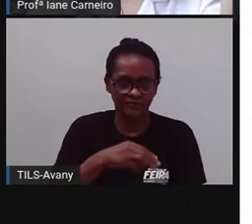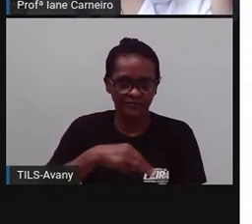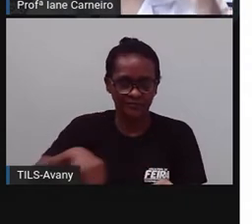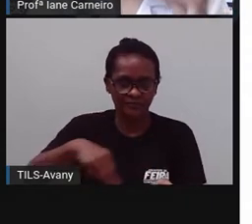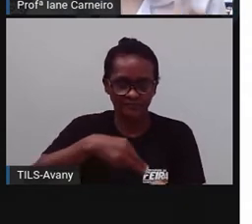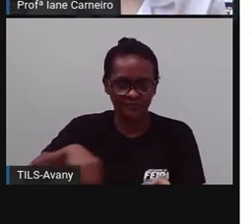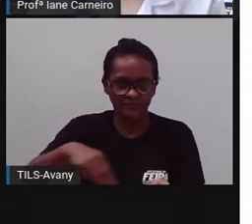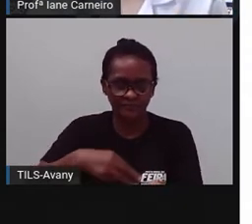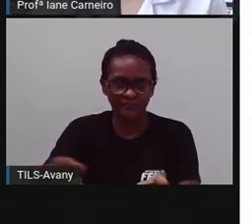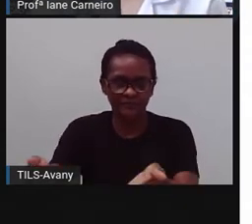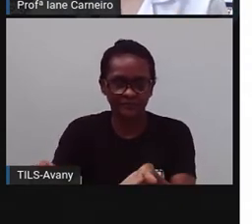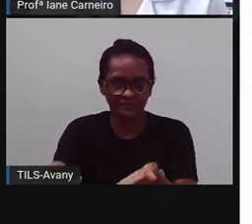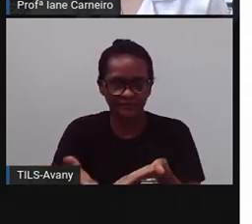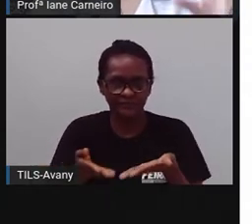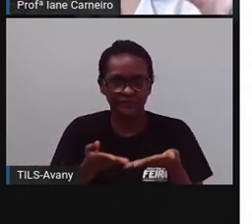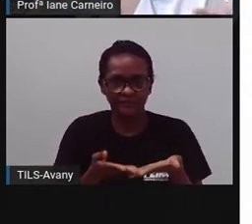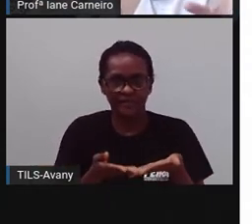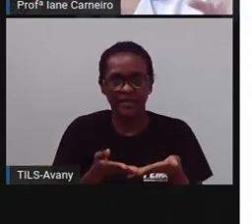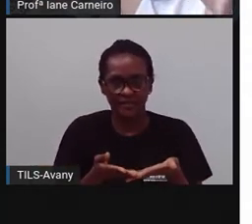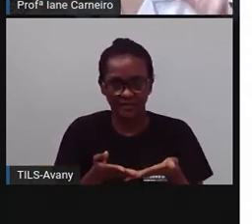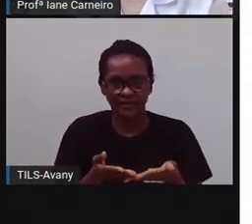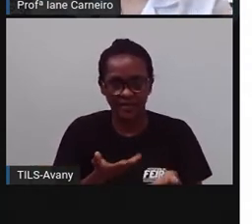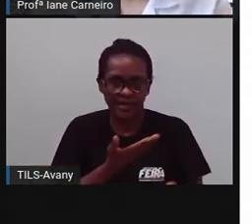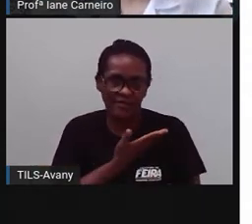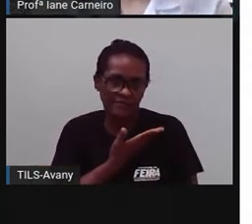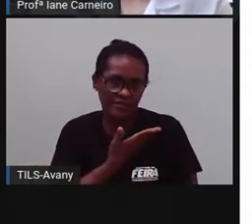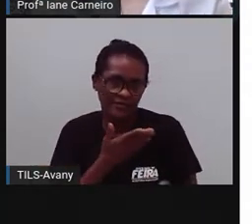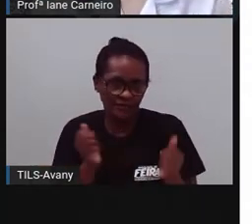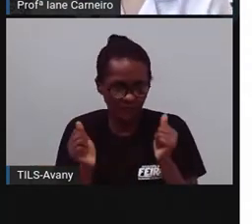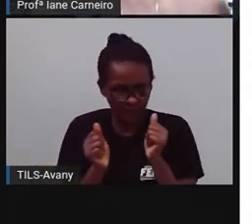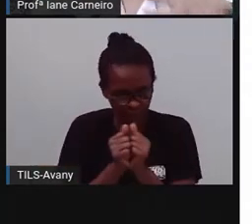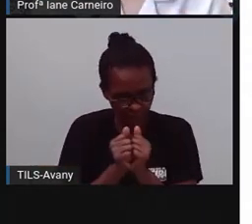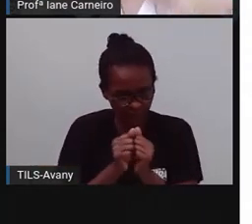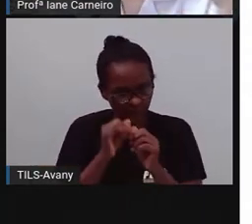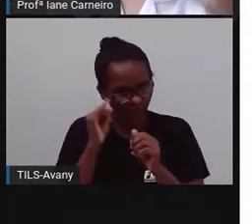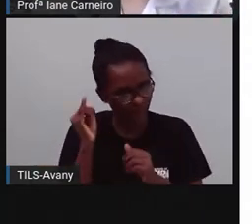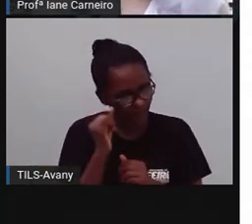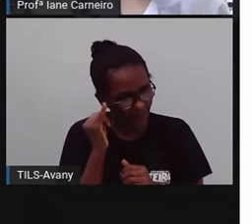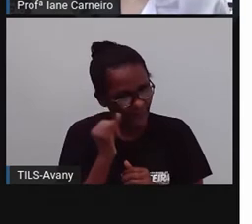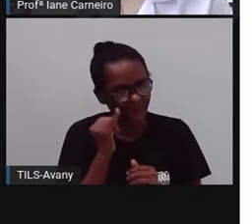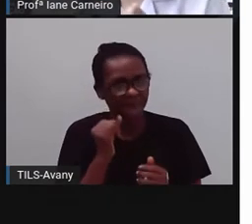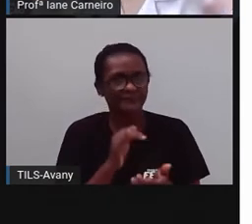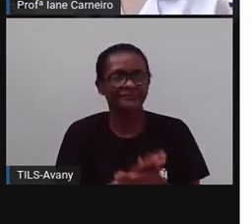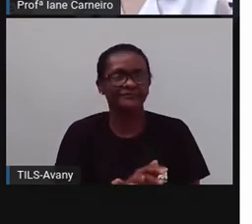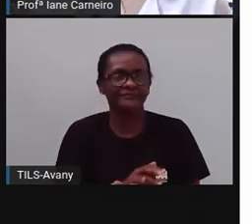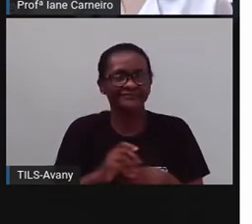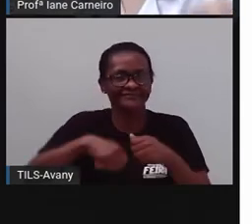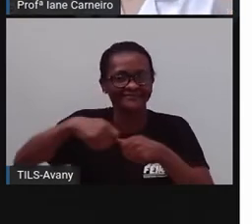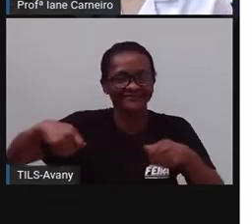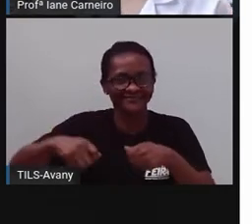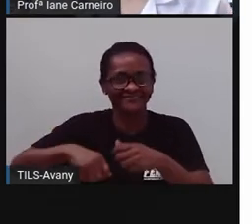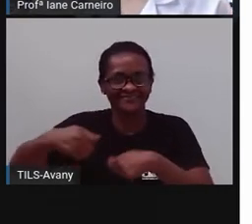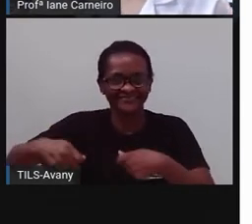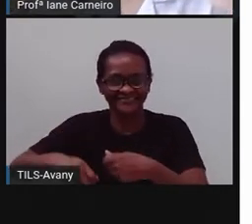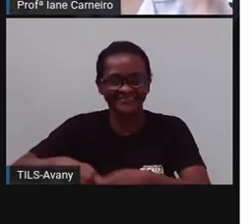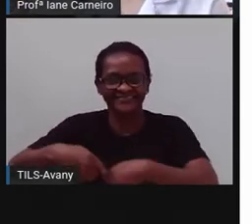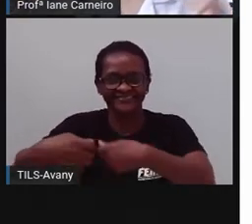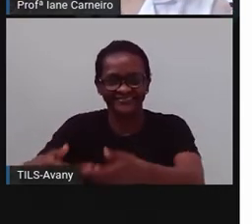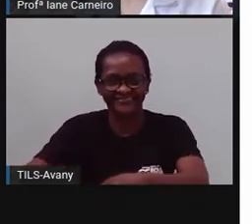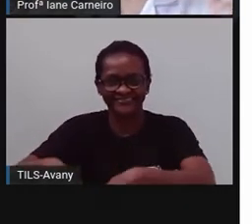tem os mesmos informações né está percebendo que tem informações que são iguais em todos os convites